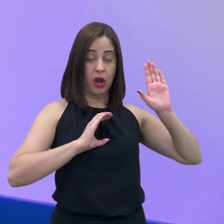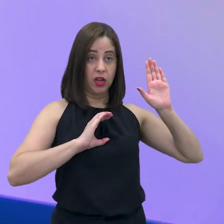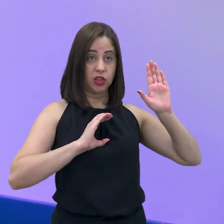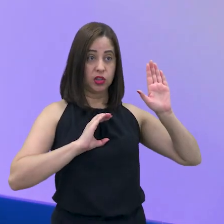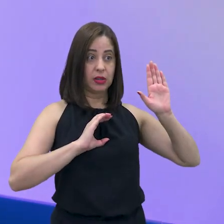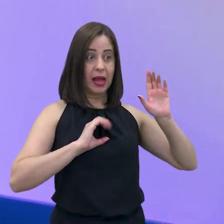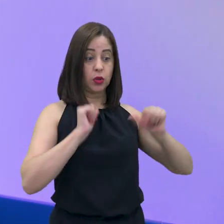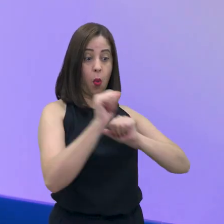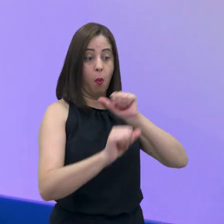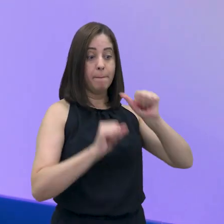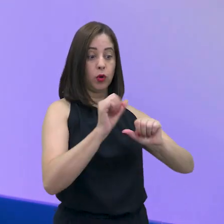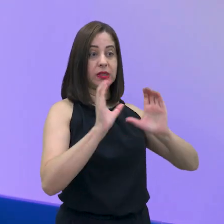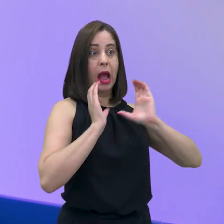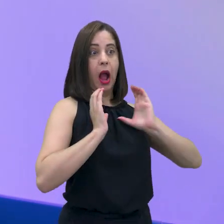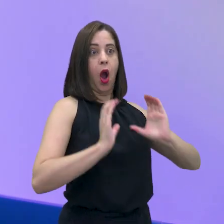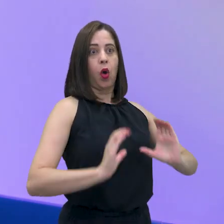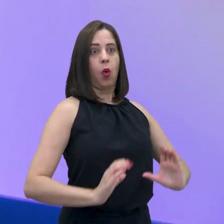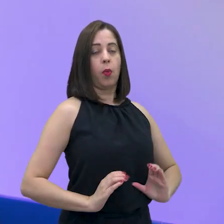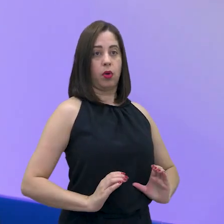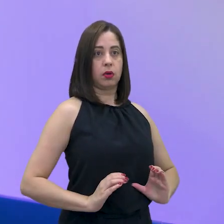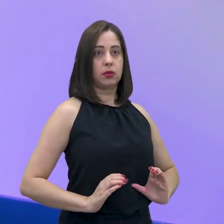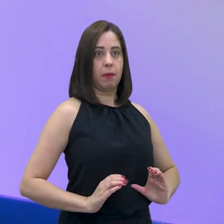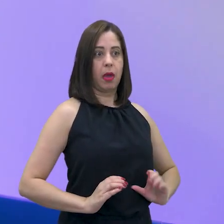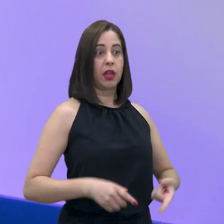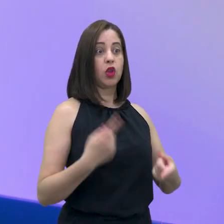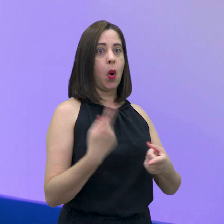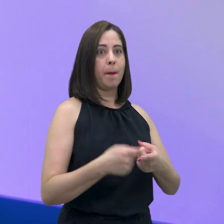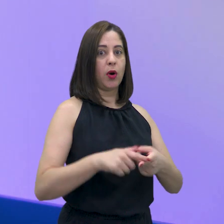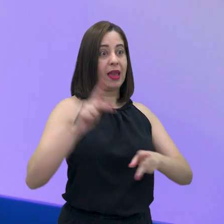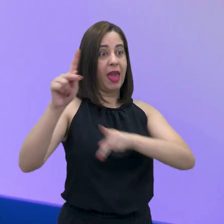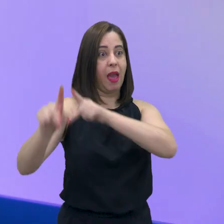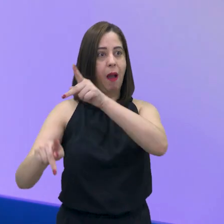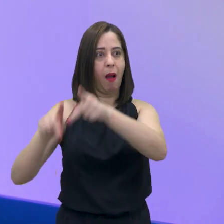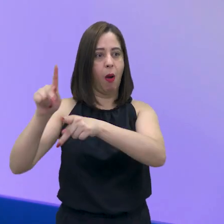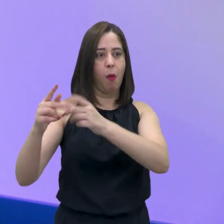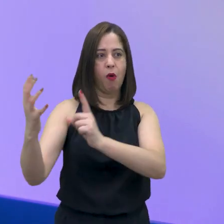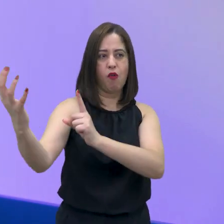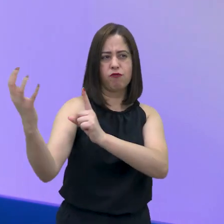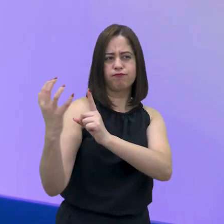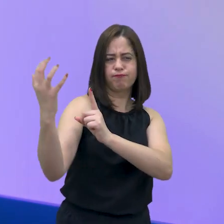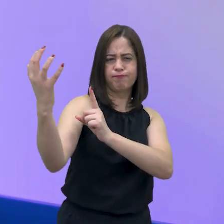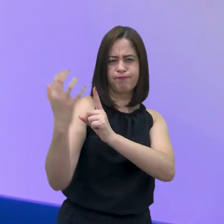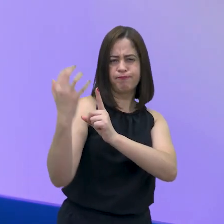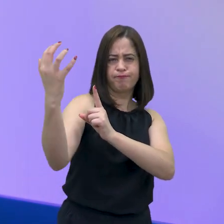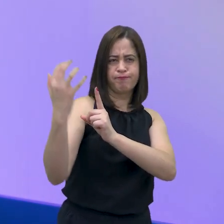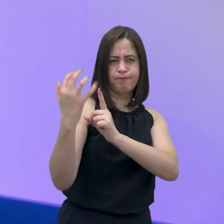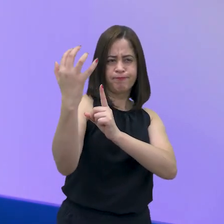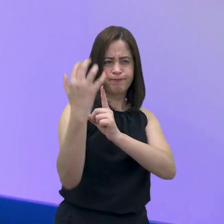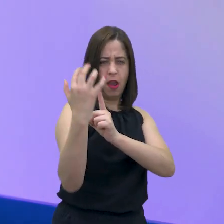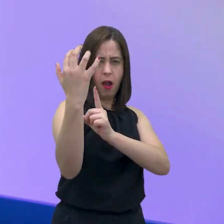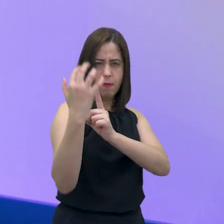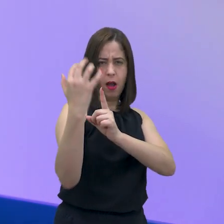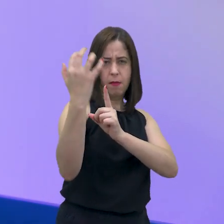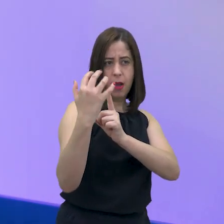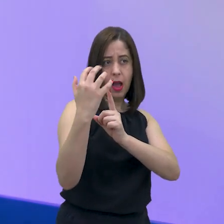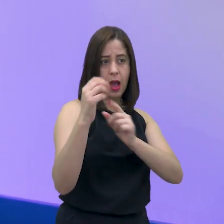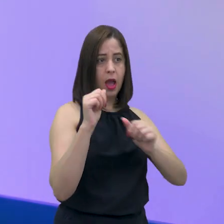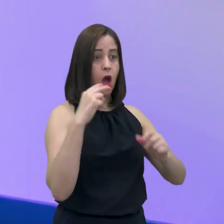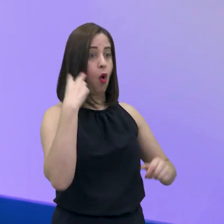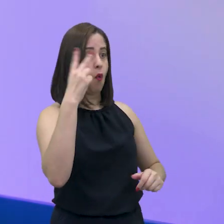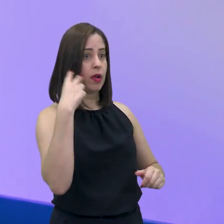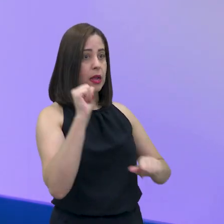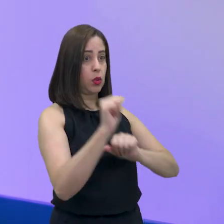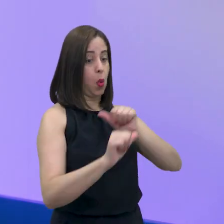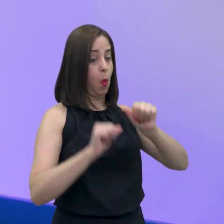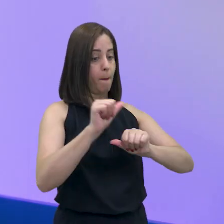de parlamentares, posturas de vereadores, decisões que já foram tomadas, que através das redes sociais percebeu-se que não foi